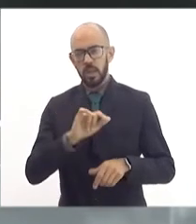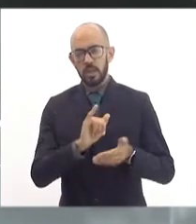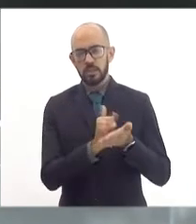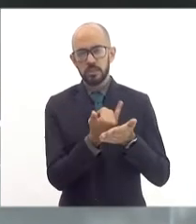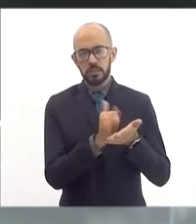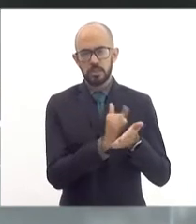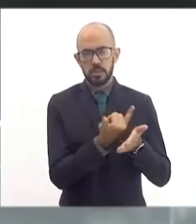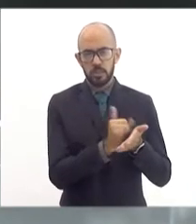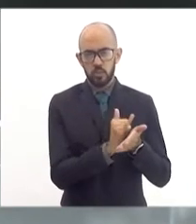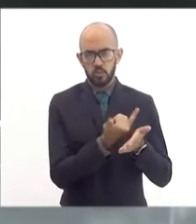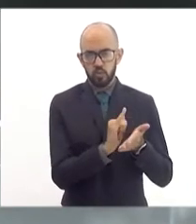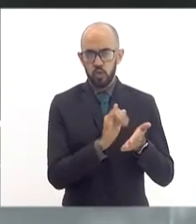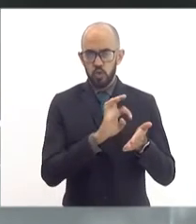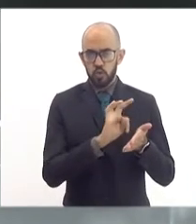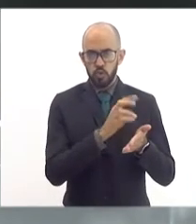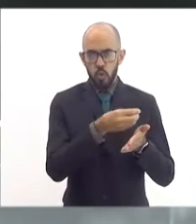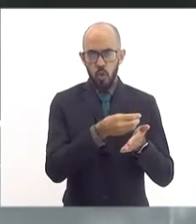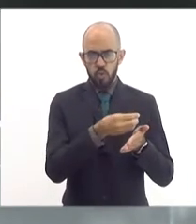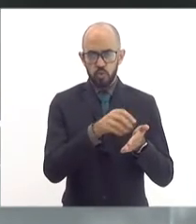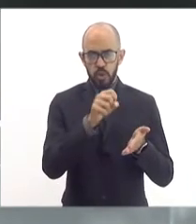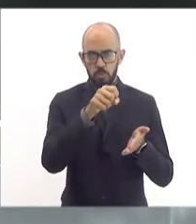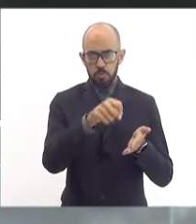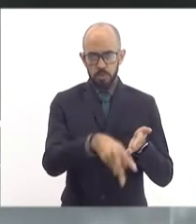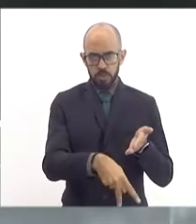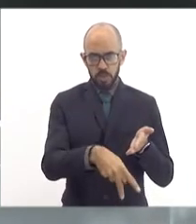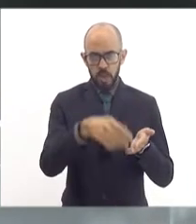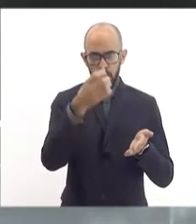inscritos todos os inativos e